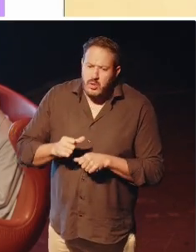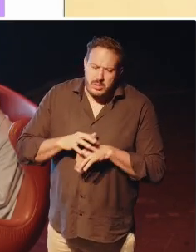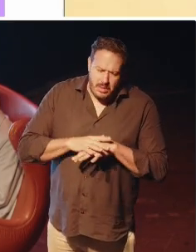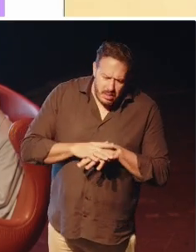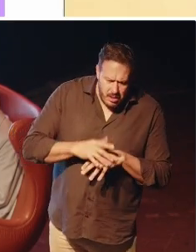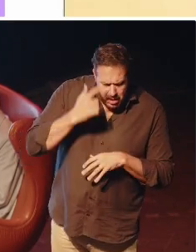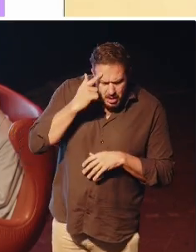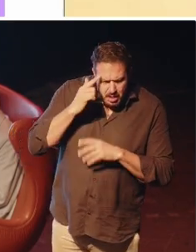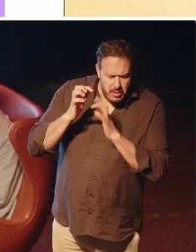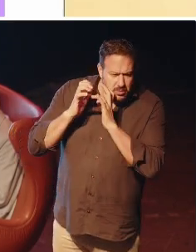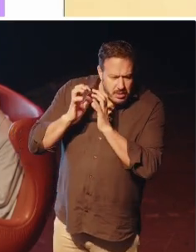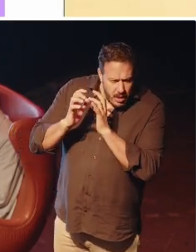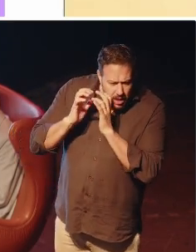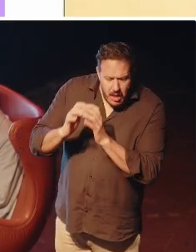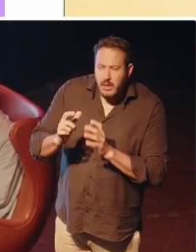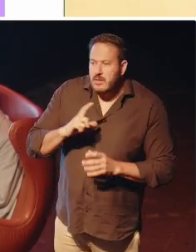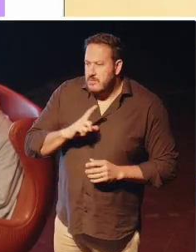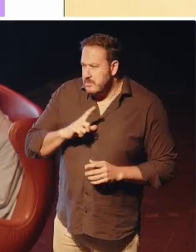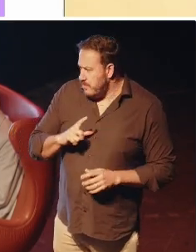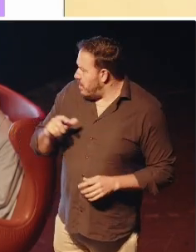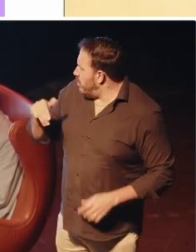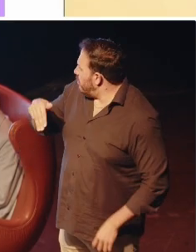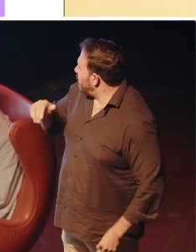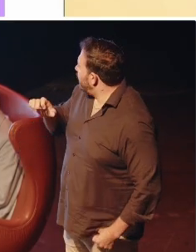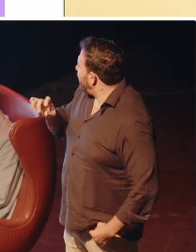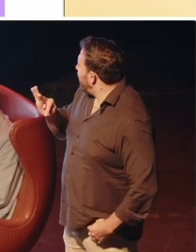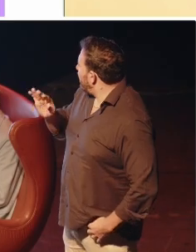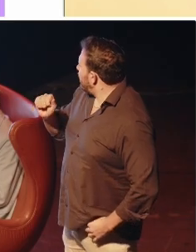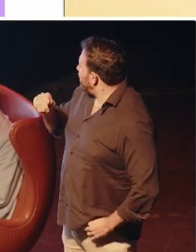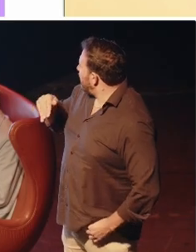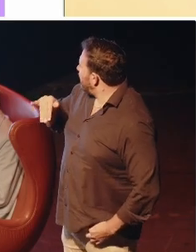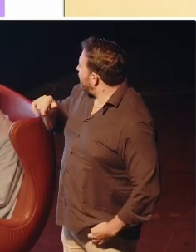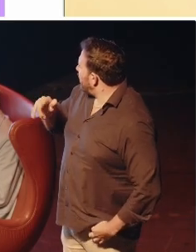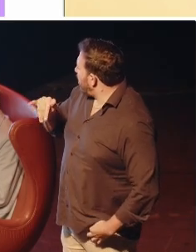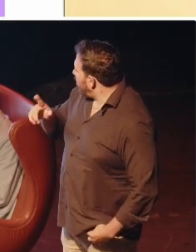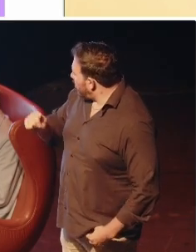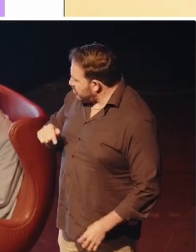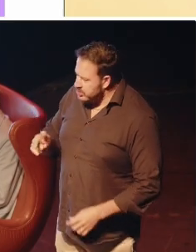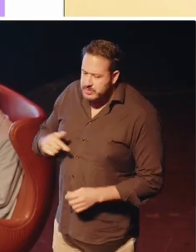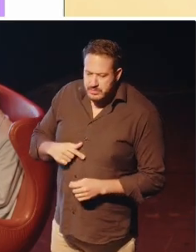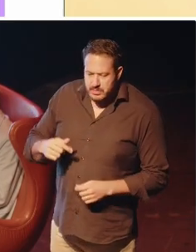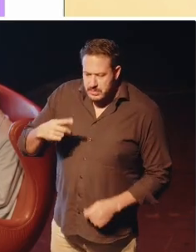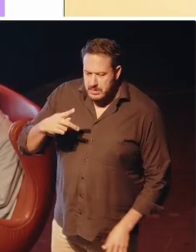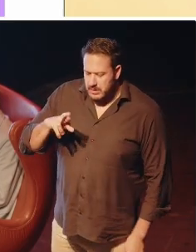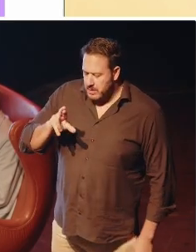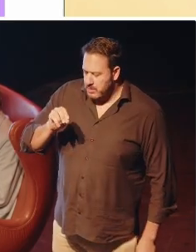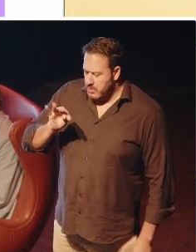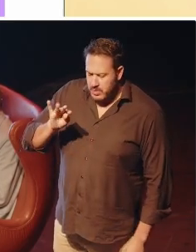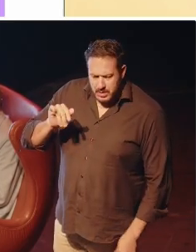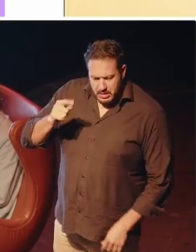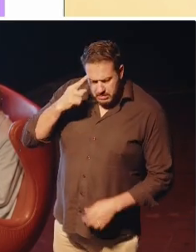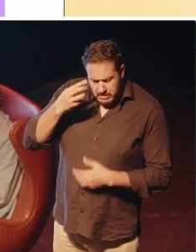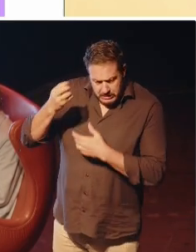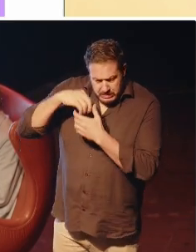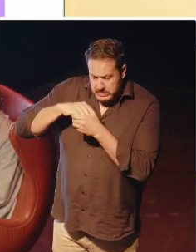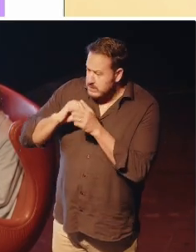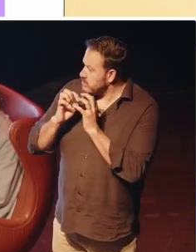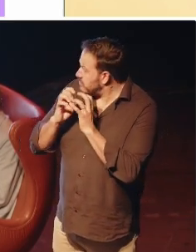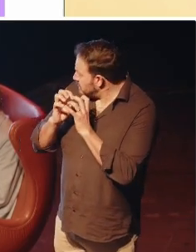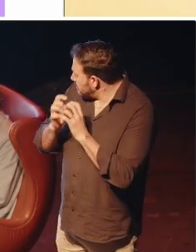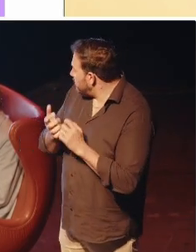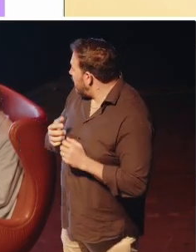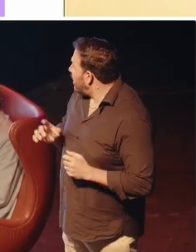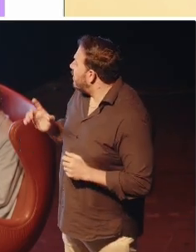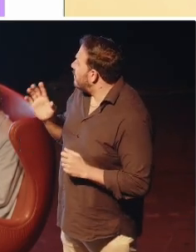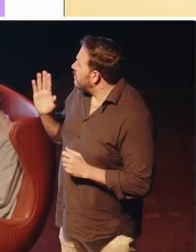no cérebro. Então, tem beta-amiloide depositado, tem proteína tal depositada. Aí